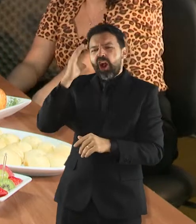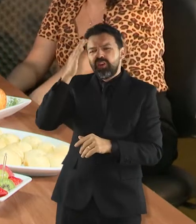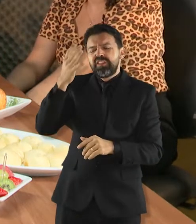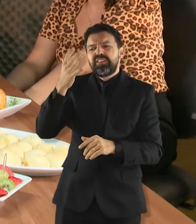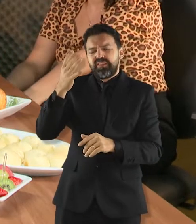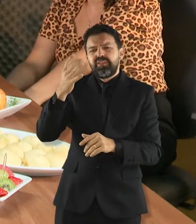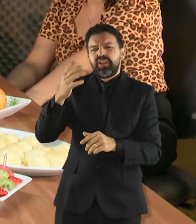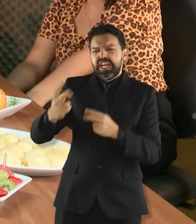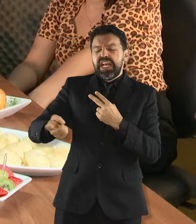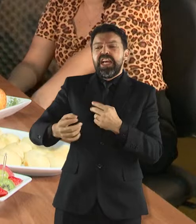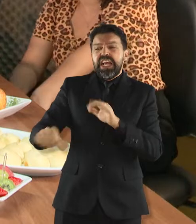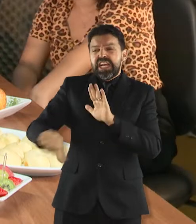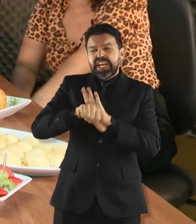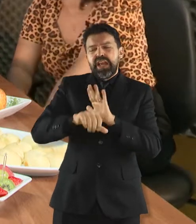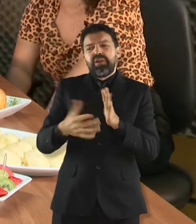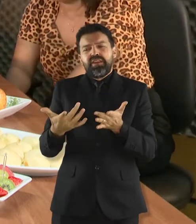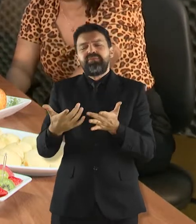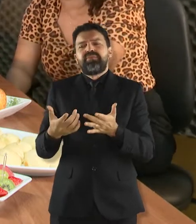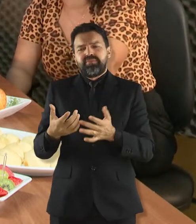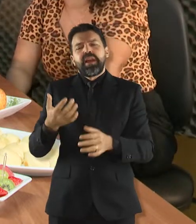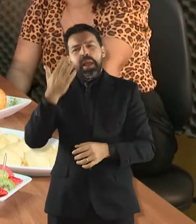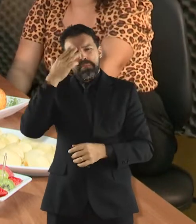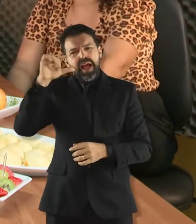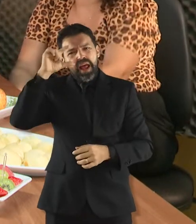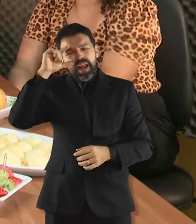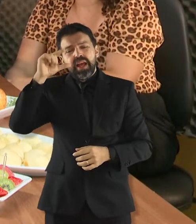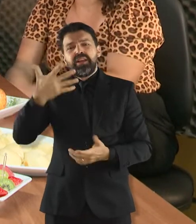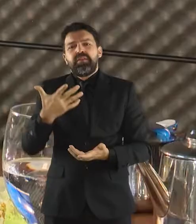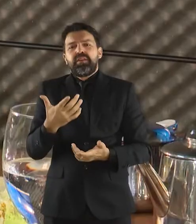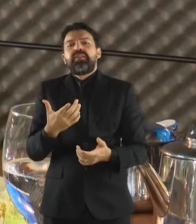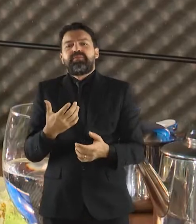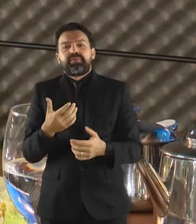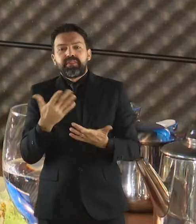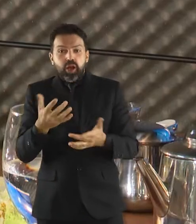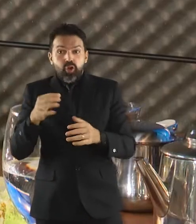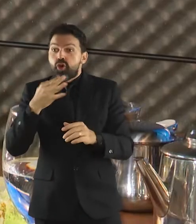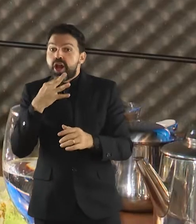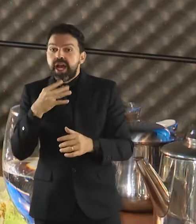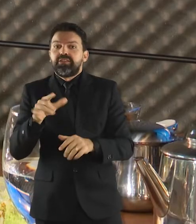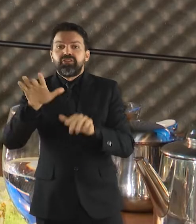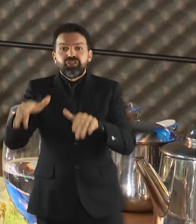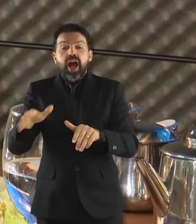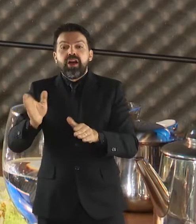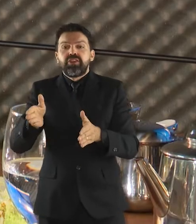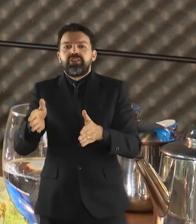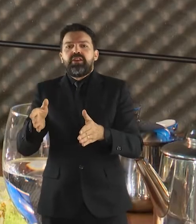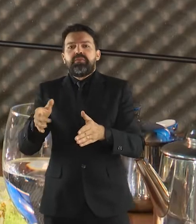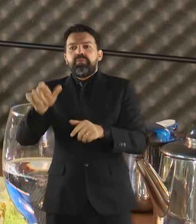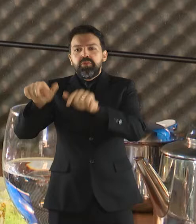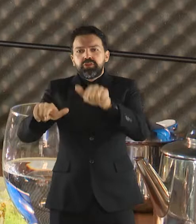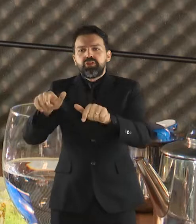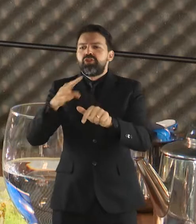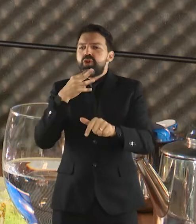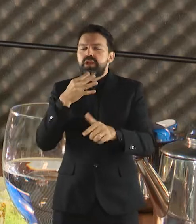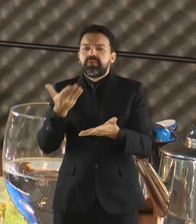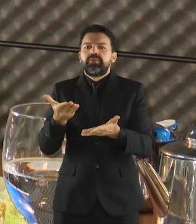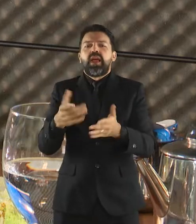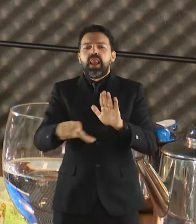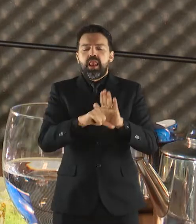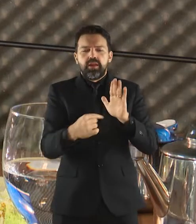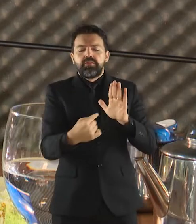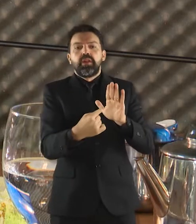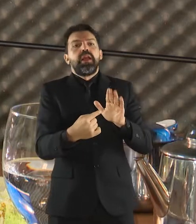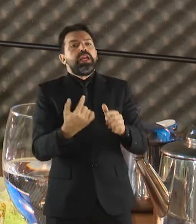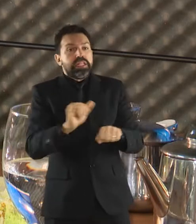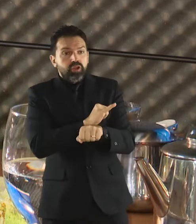Todo mundo já sabe o que é, né? Aí a gente tem, né, essa lei de empoderamento mesmo das mulheres e é um instrumento